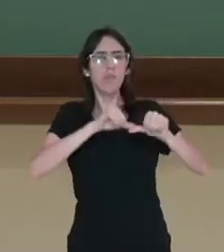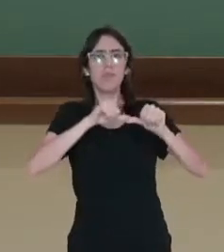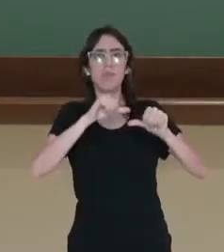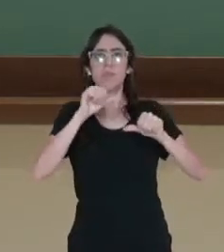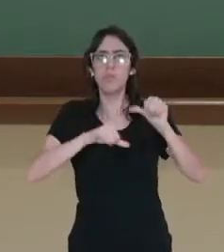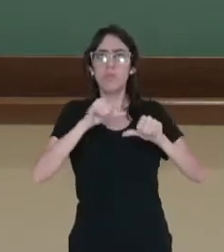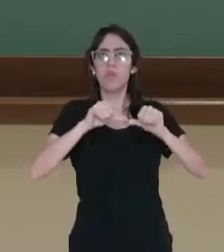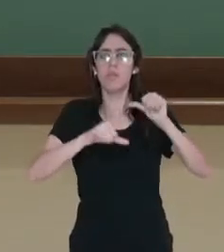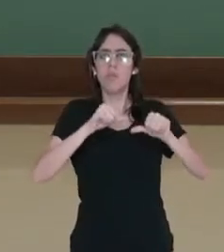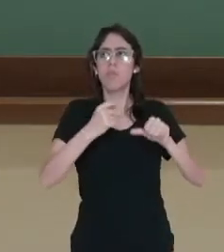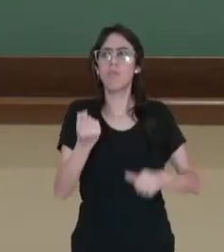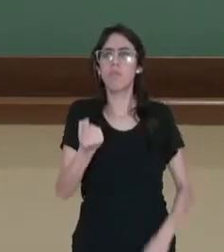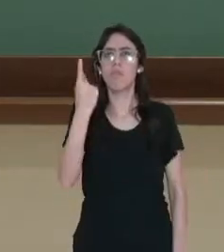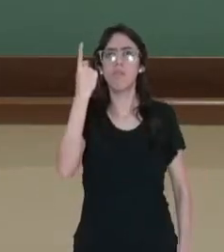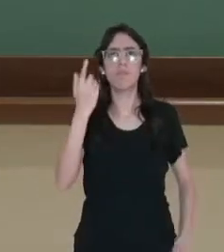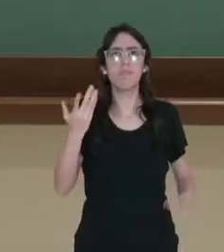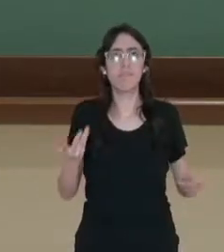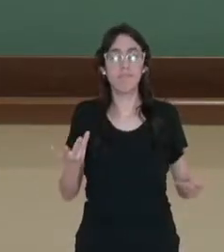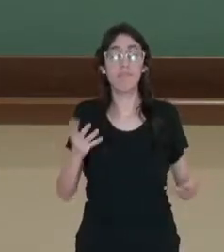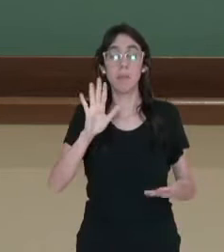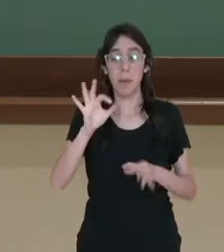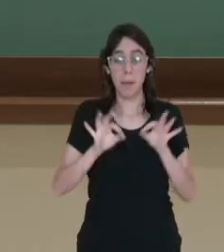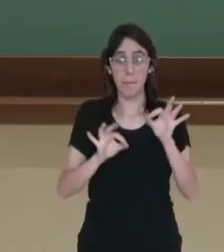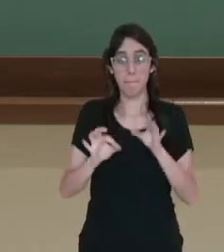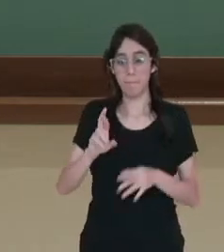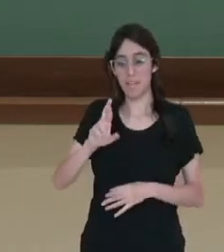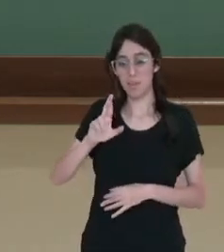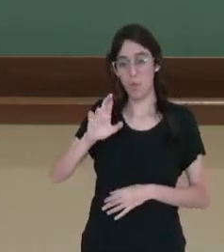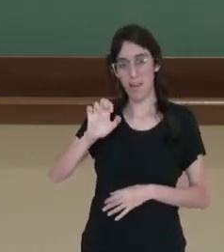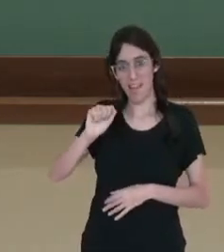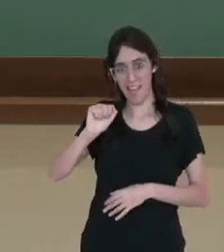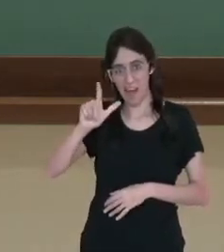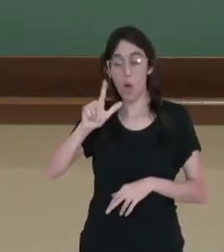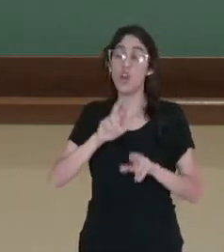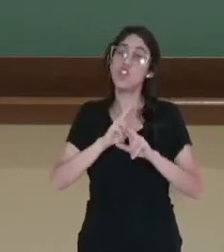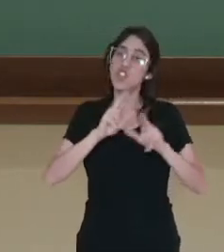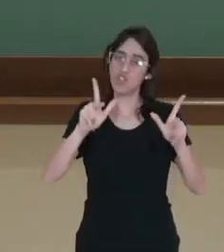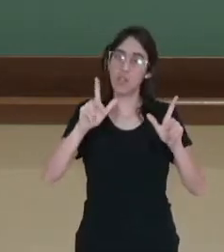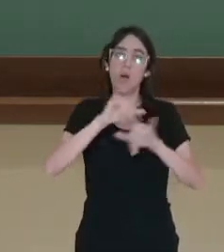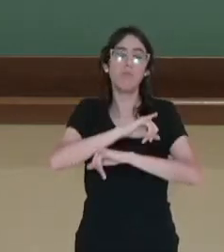pessoas. Com o Plano Real foi diferente. Ele foi anunciado ainda em